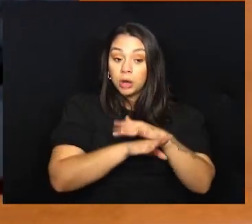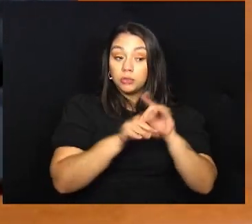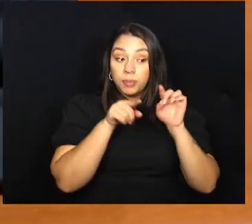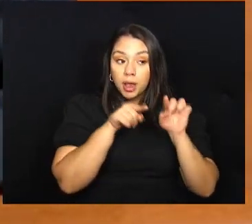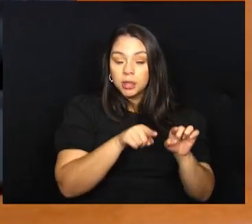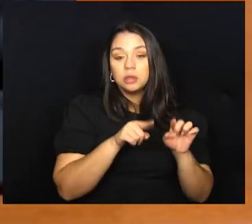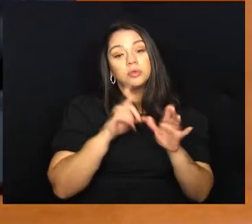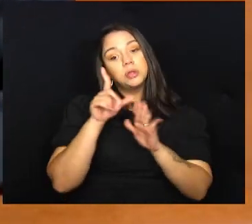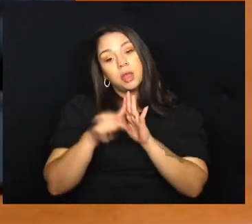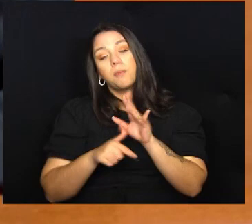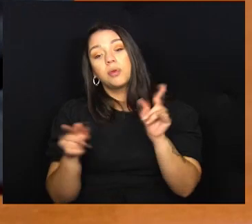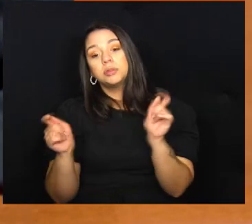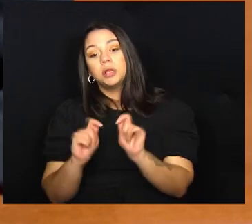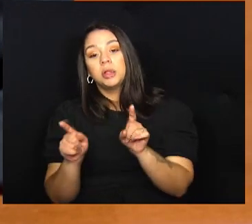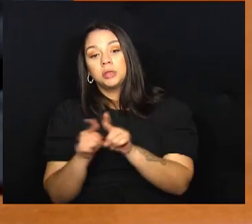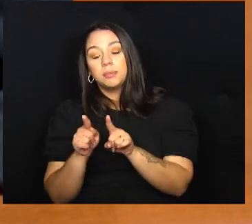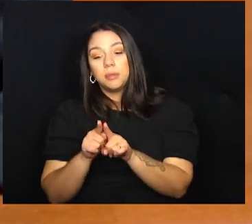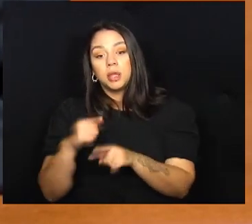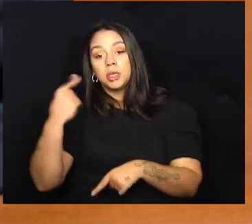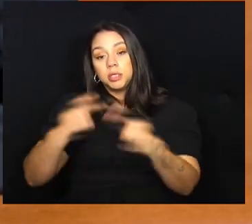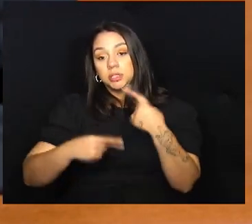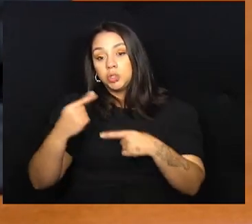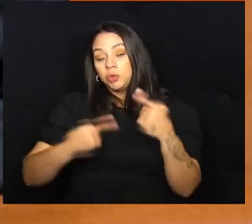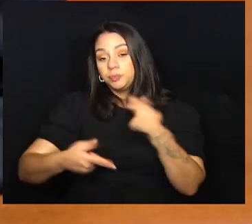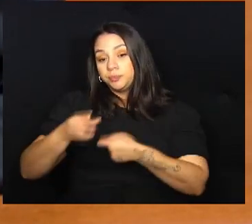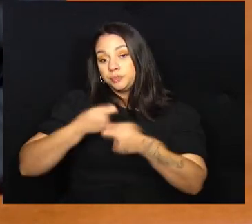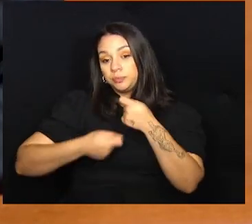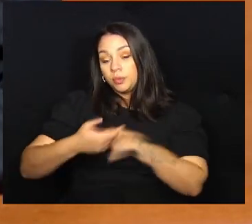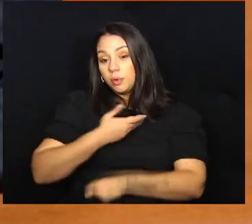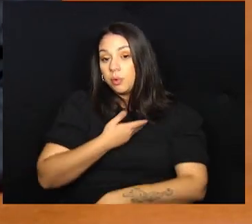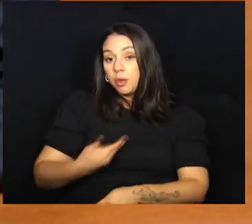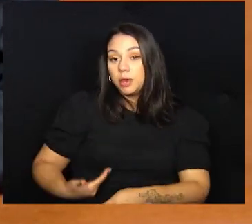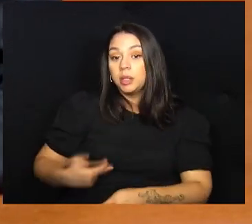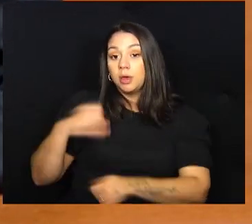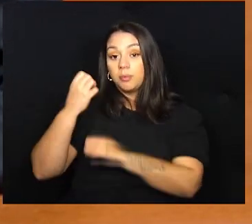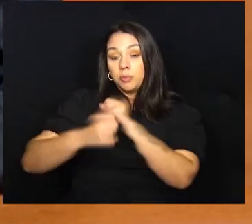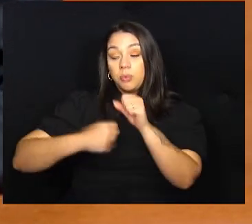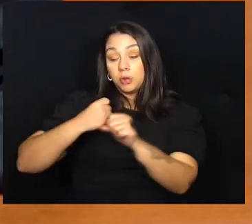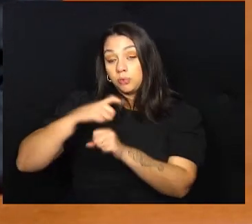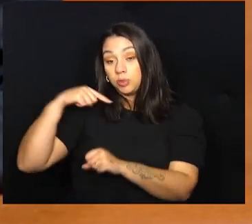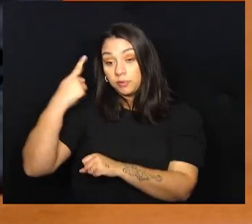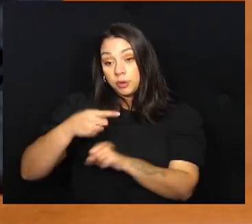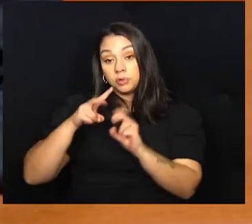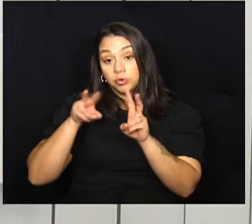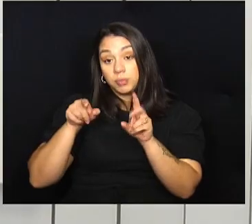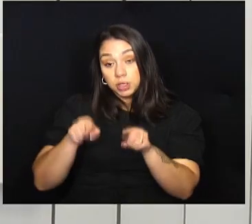pode depois brigar na discussão do orçamento público, que tem um orçamento para o ano que vem para isso.